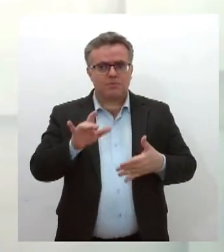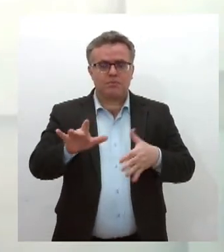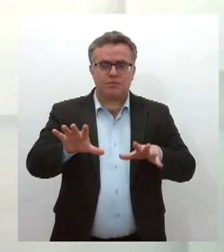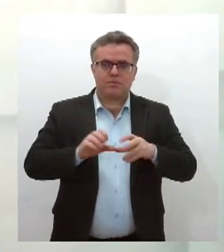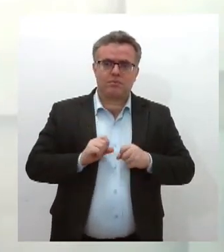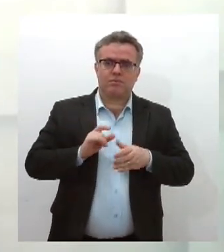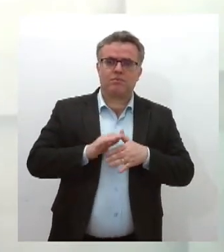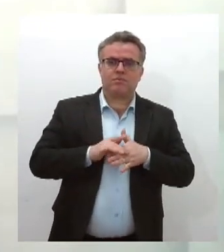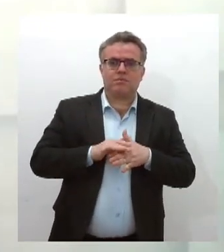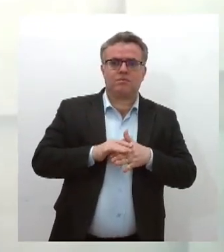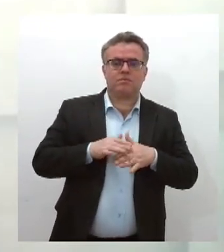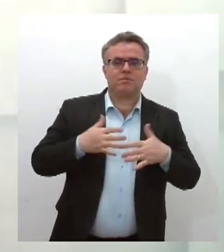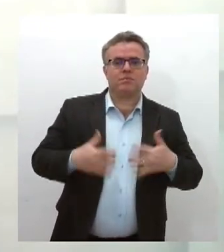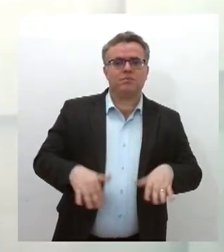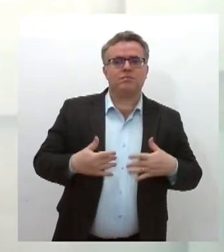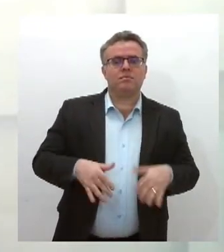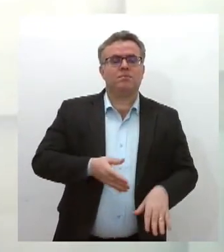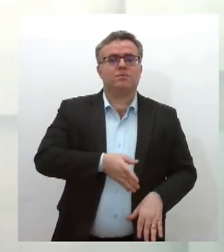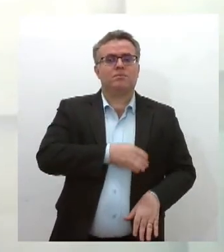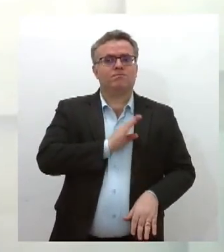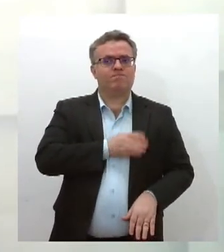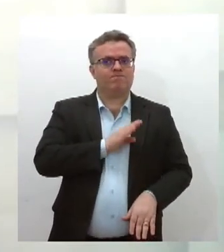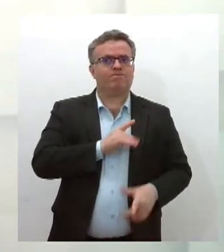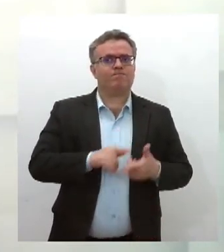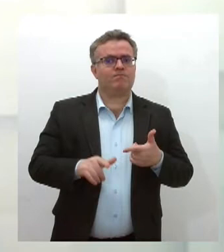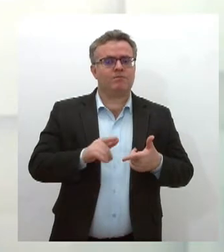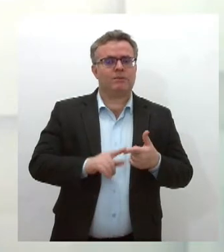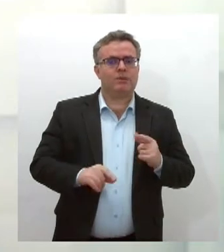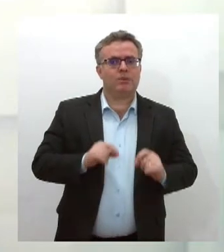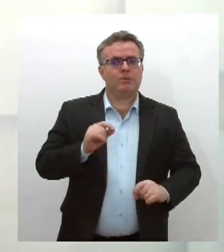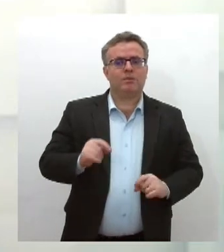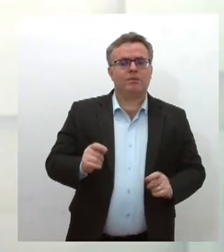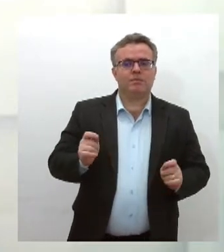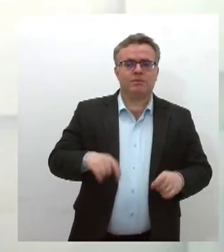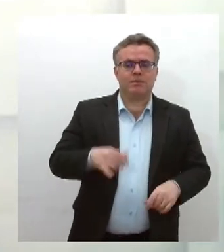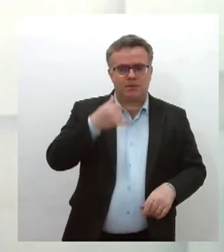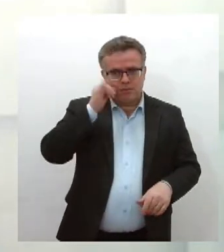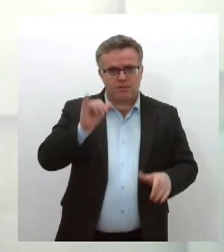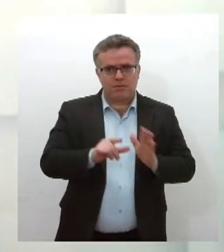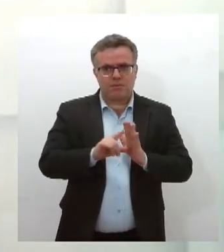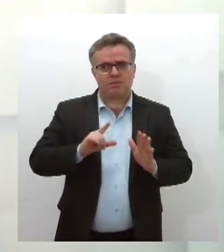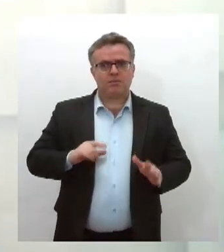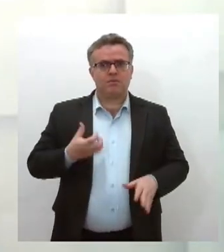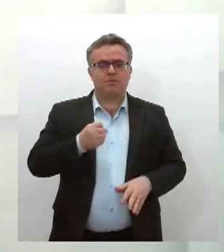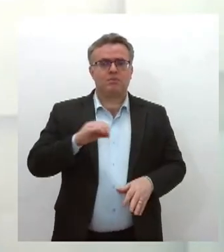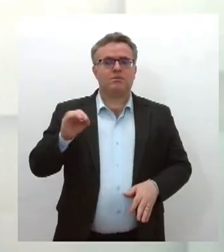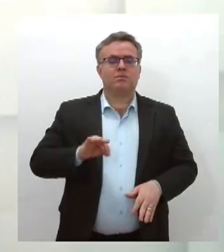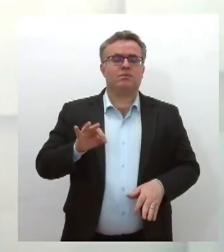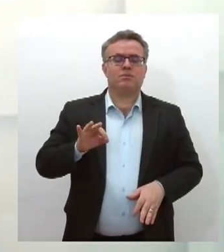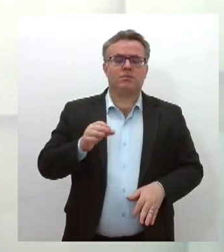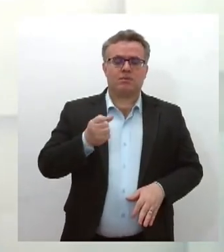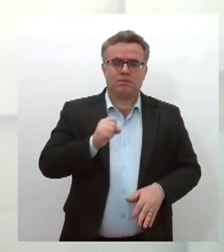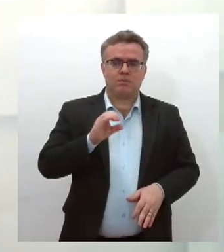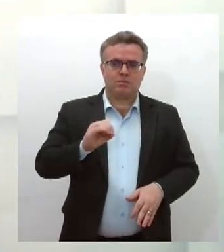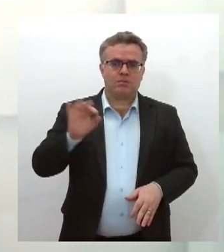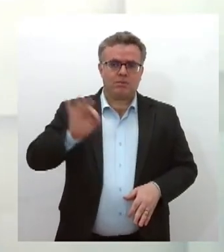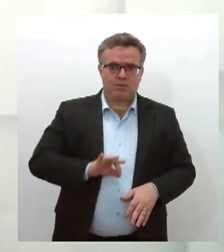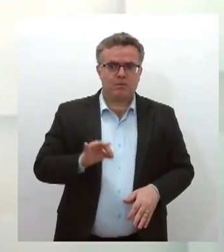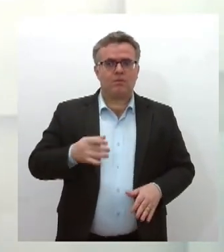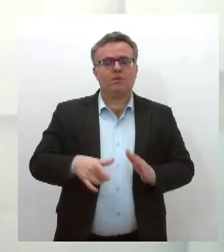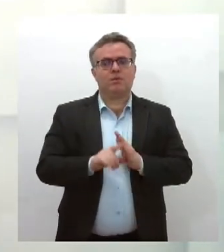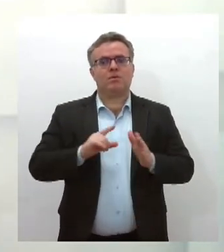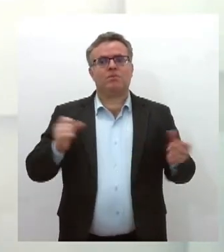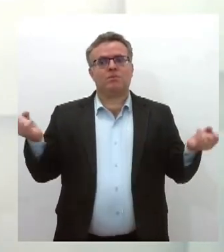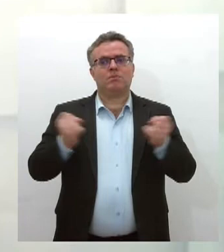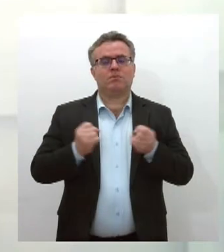as doenças cardiovasculares elas podem ser prevenidas em até 80% com a atividade física em dia. Então, por